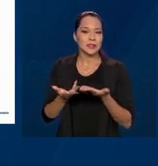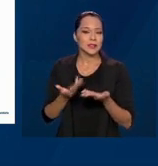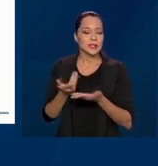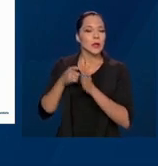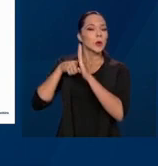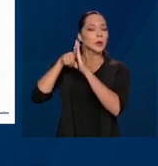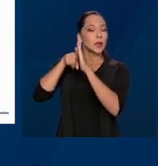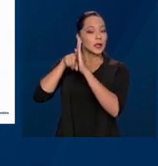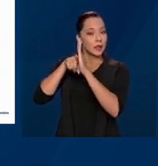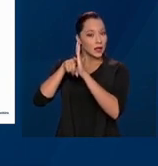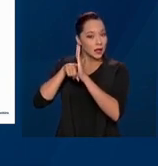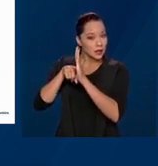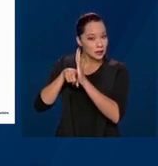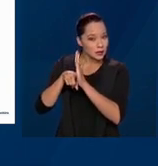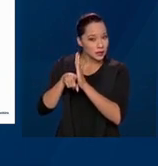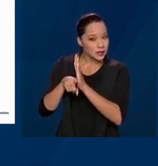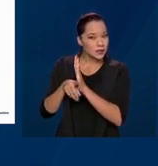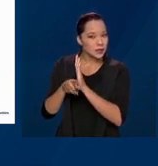análise